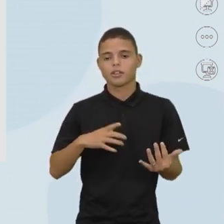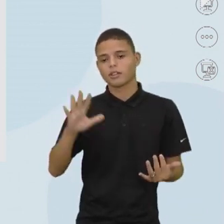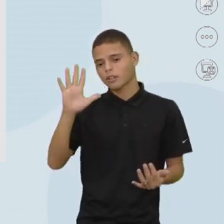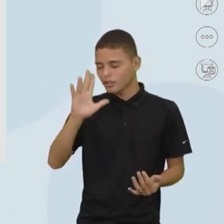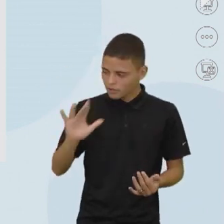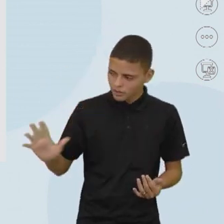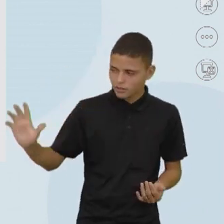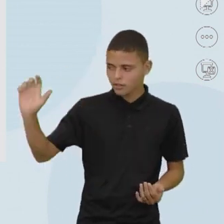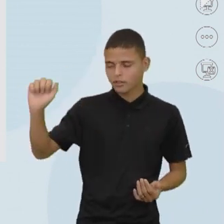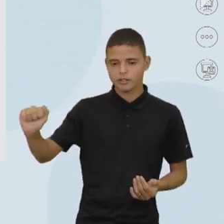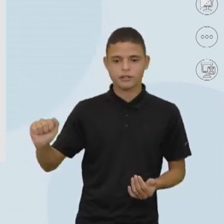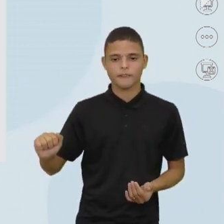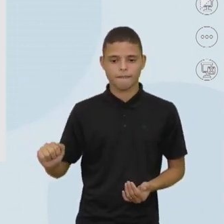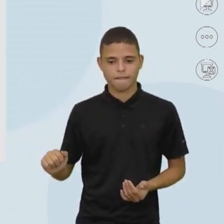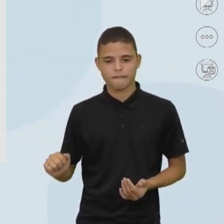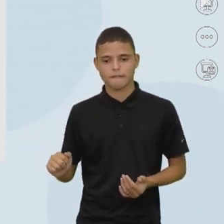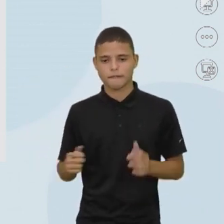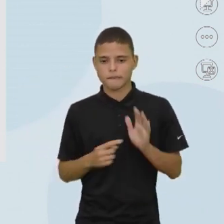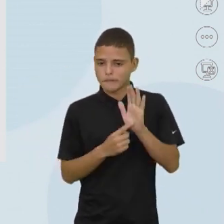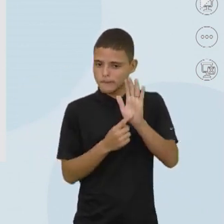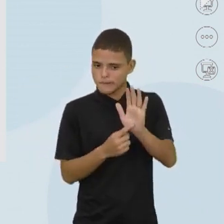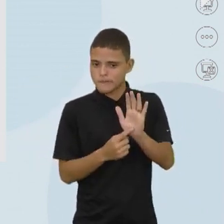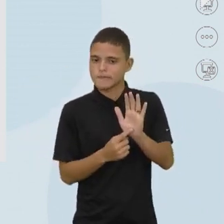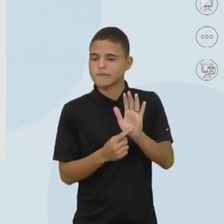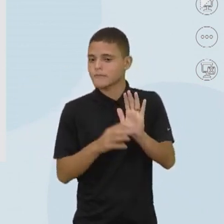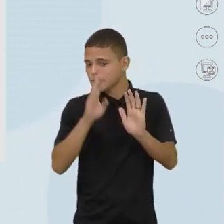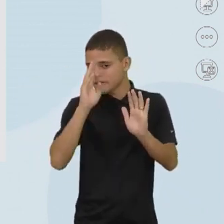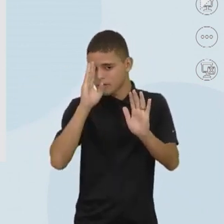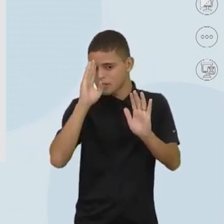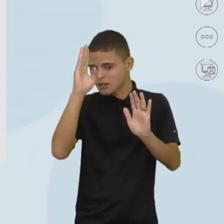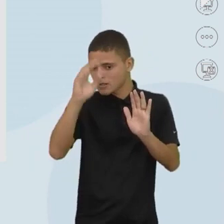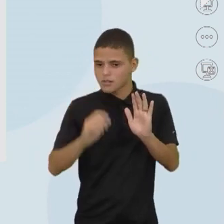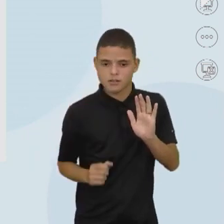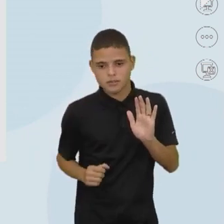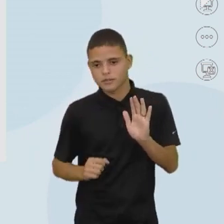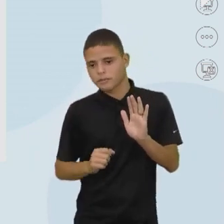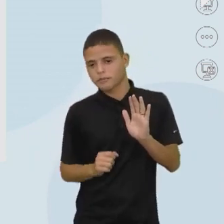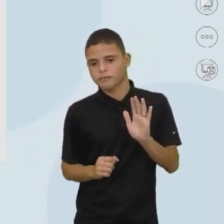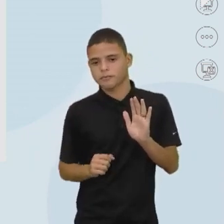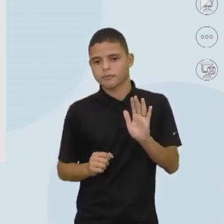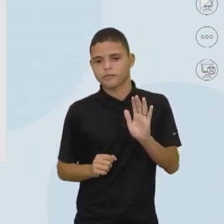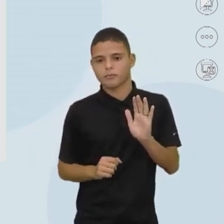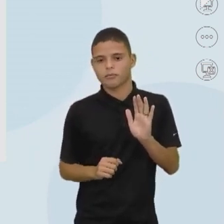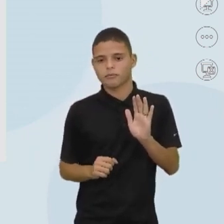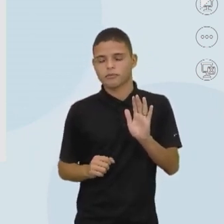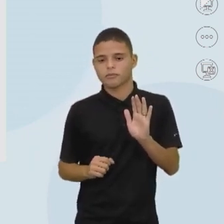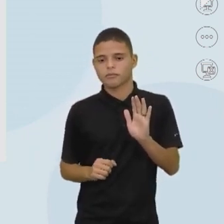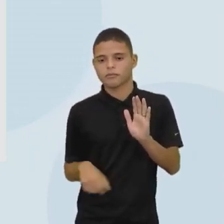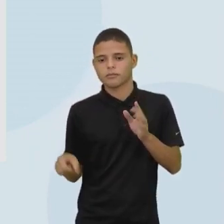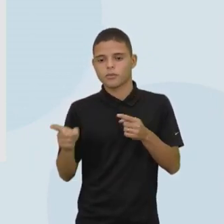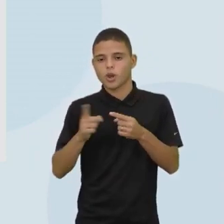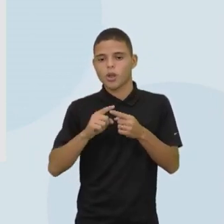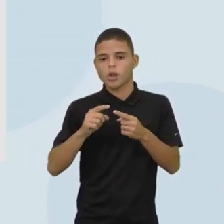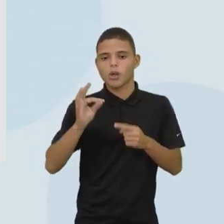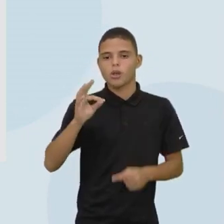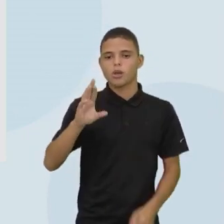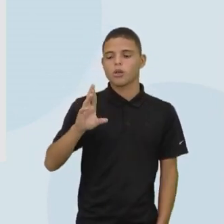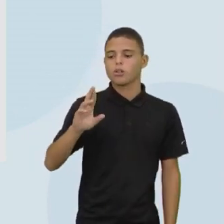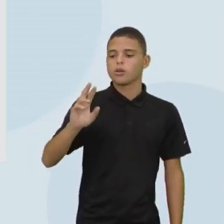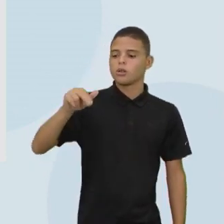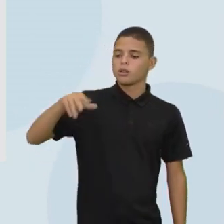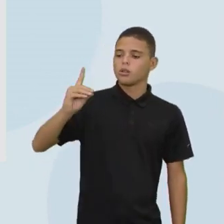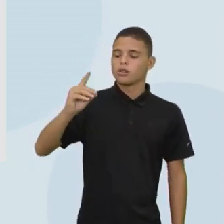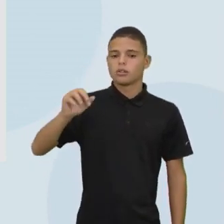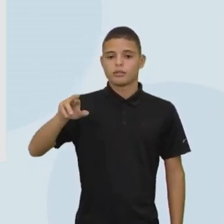nesse continente, né? Eu vou dar destaque para os principais, tá? Então eu vou dar aqui, ó, a tundra, que é a vegetação